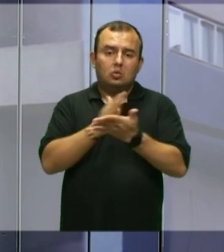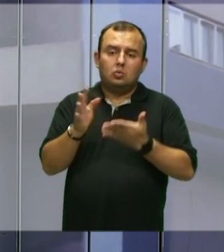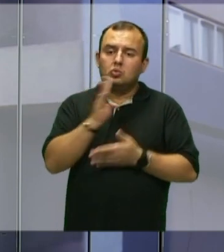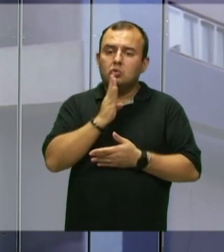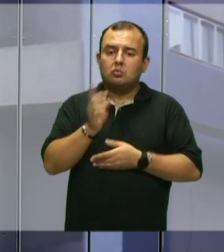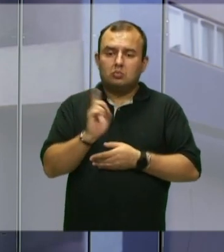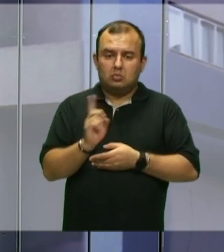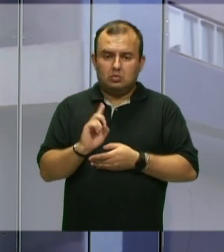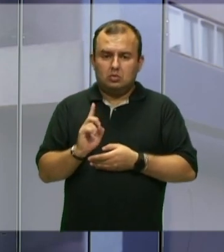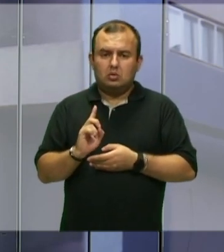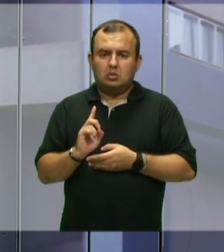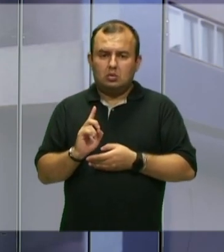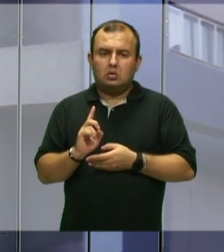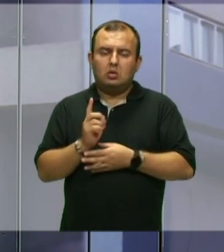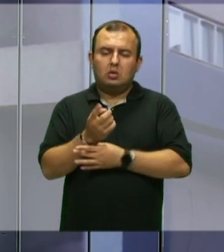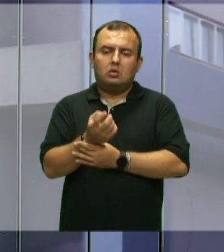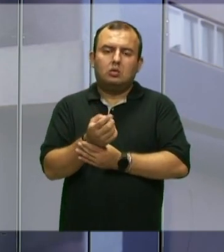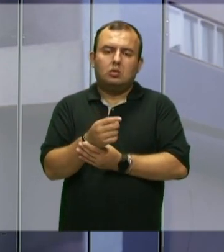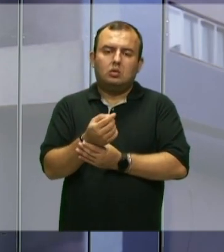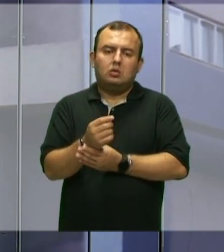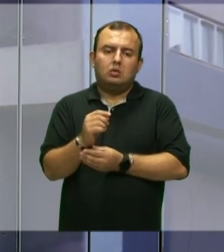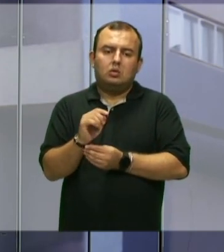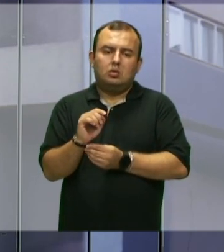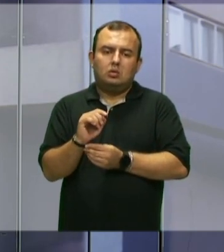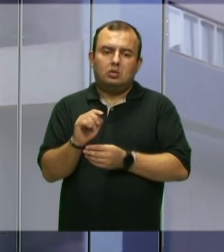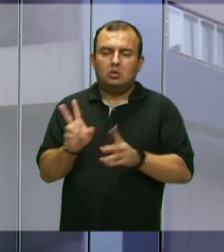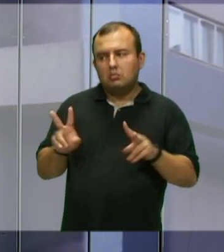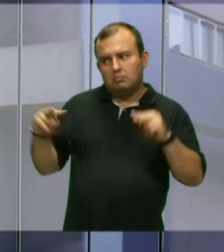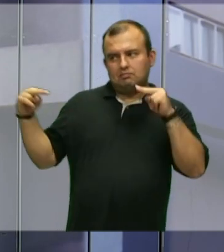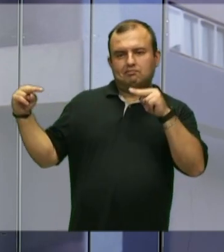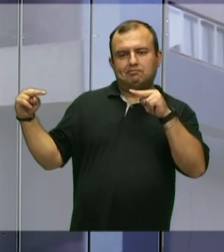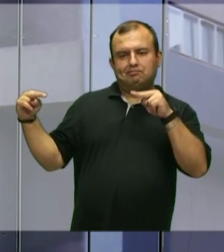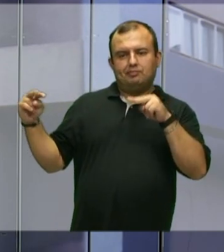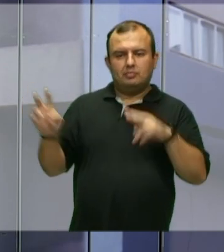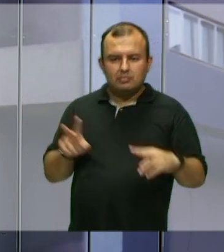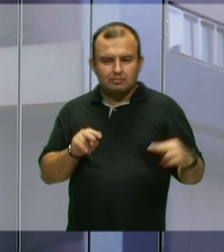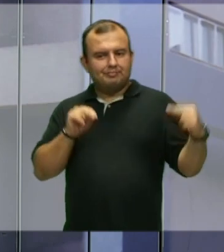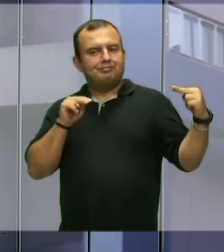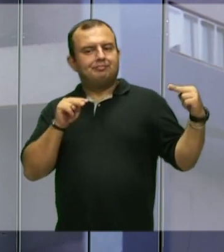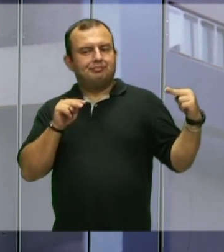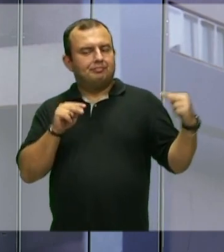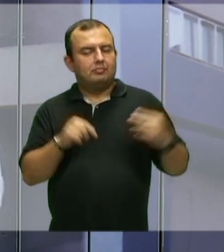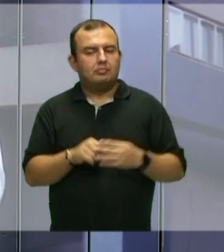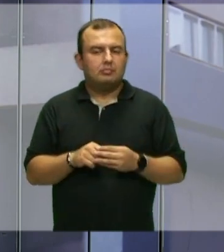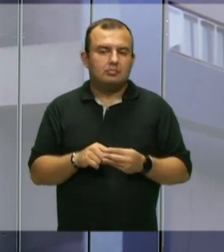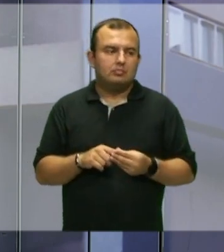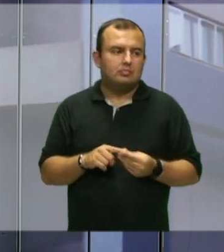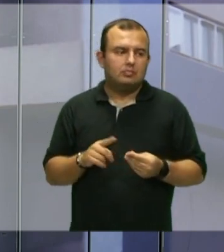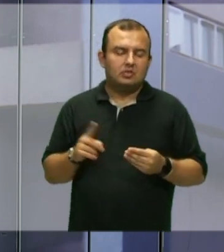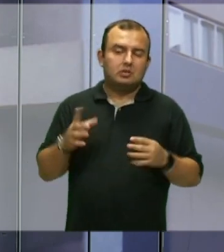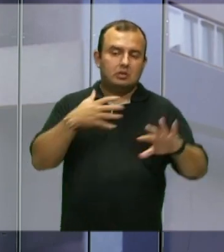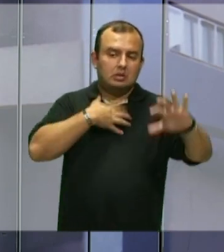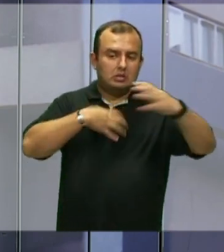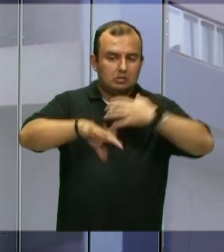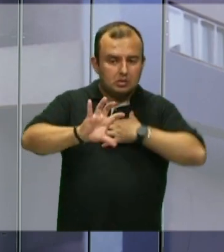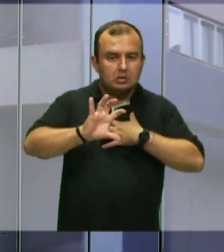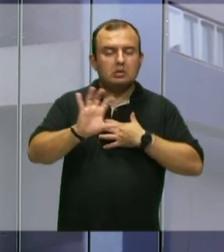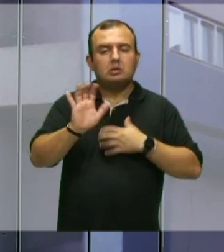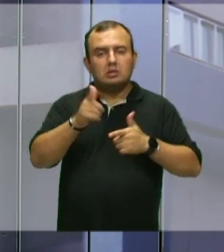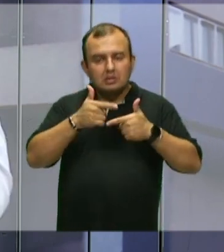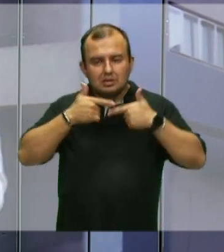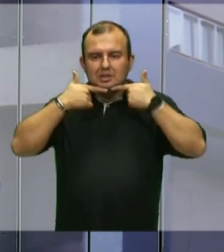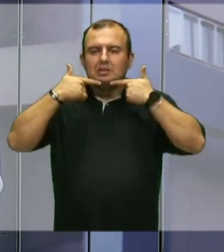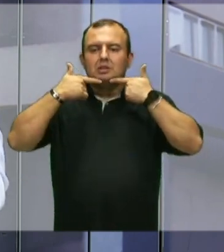conhecerem, a gente acaba tendo ganhando aquela olhada atravessada, né? Para a pessoa não ter essa empatia ou essa